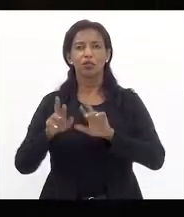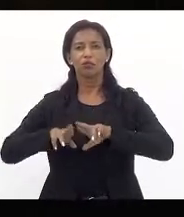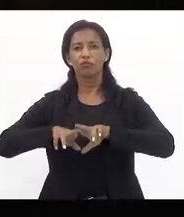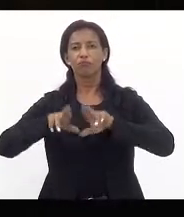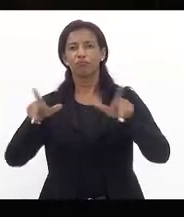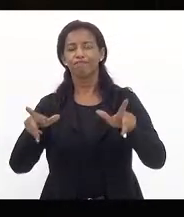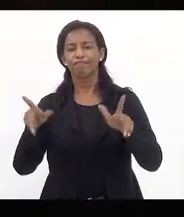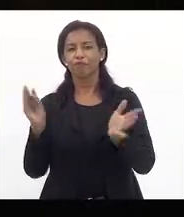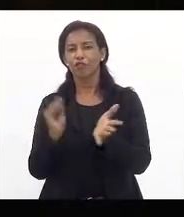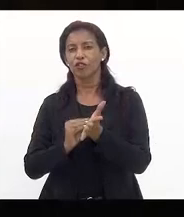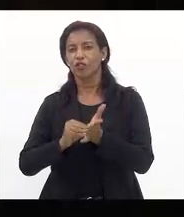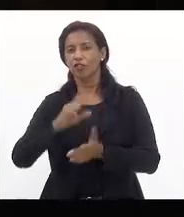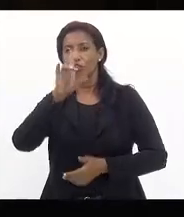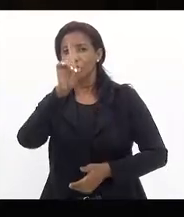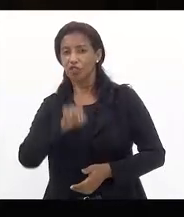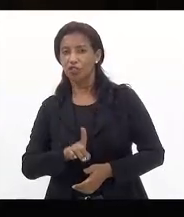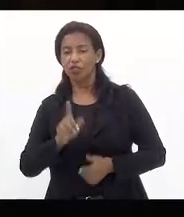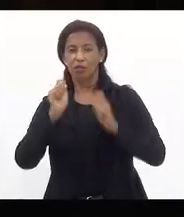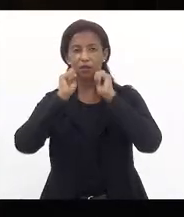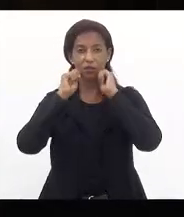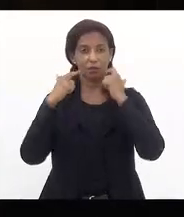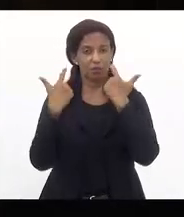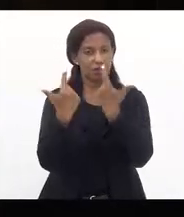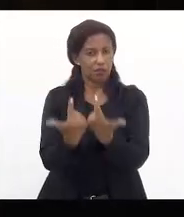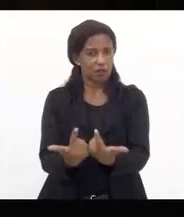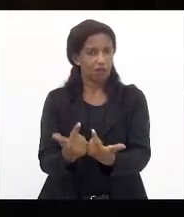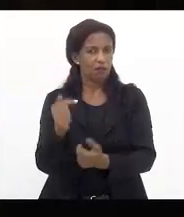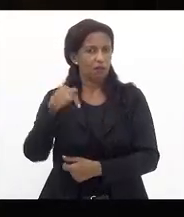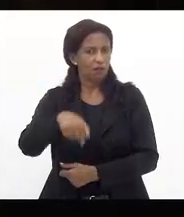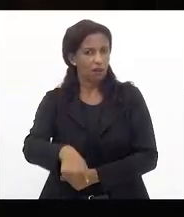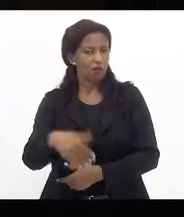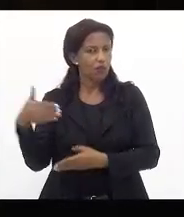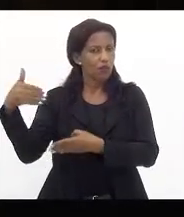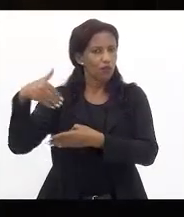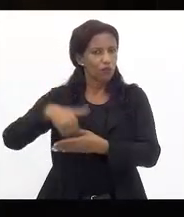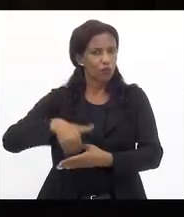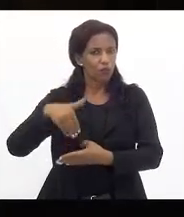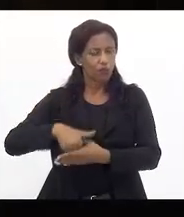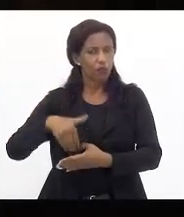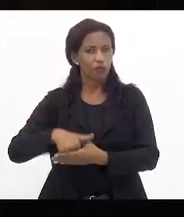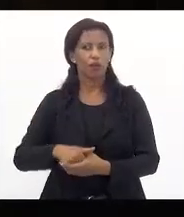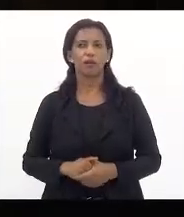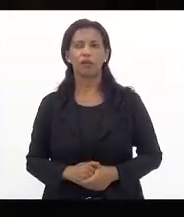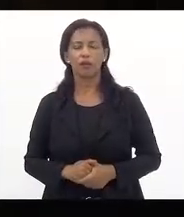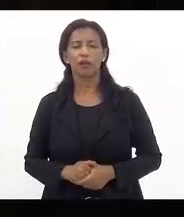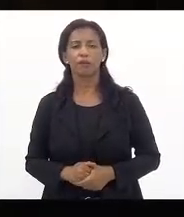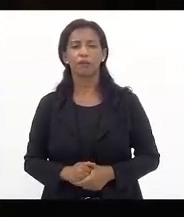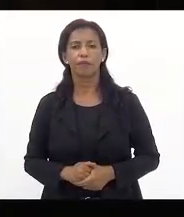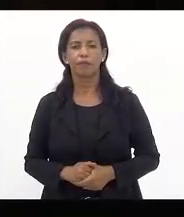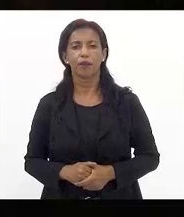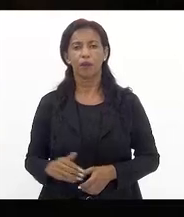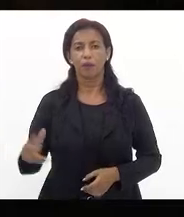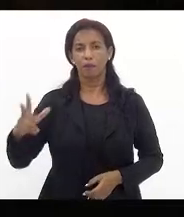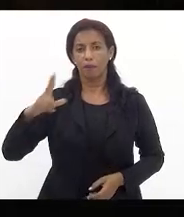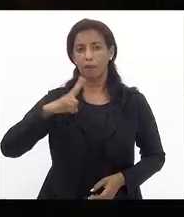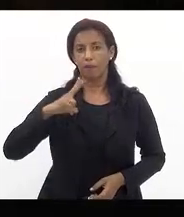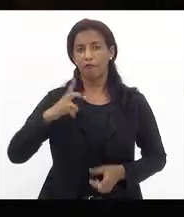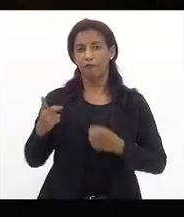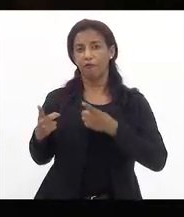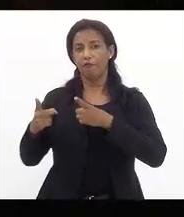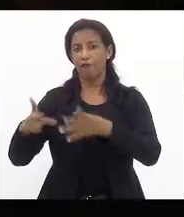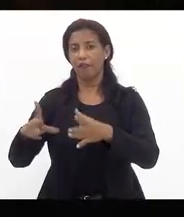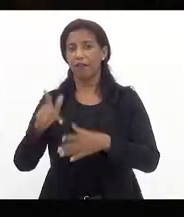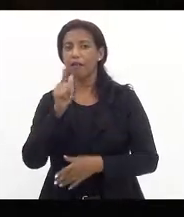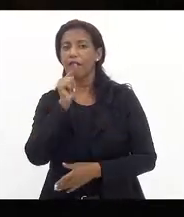de desautorizar a Assembleia Legislativa, que aqui votamos contra a privatização da SEDAI,